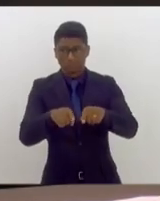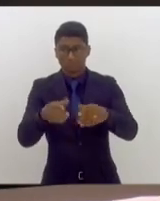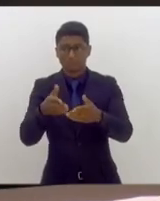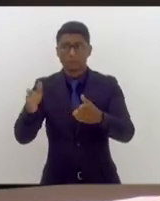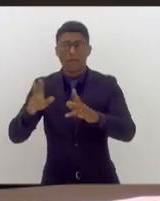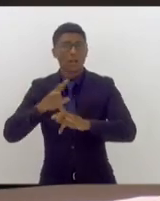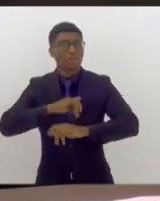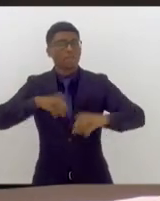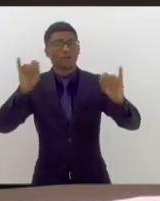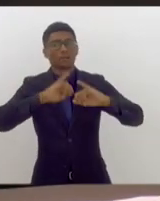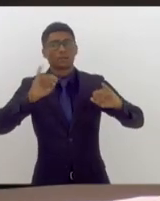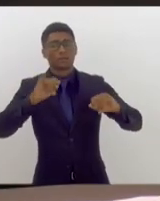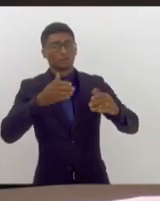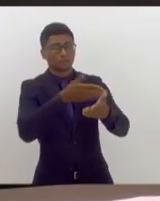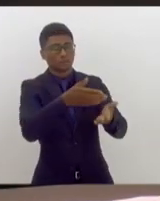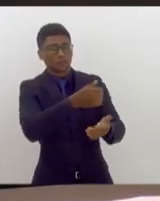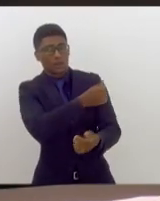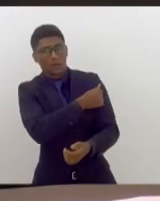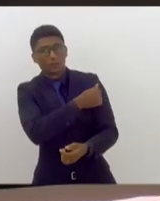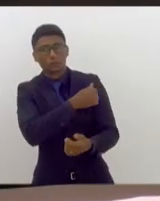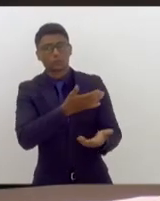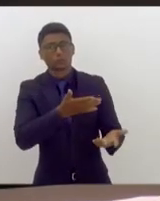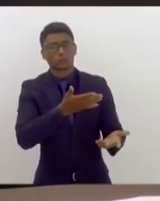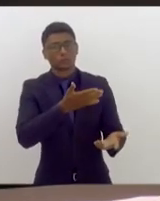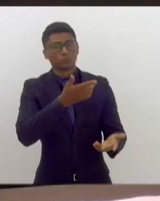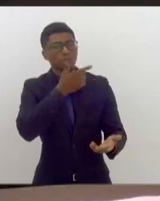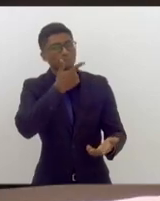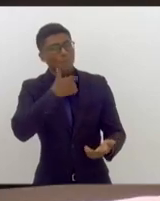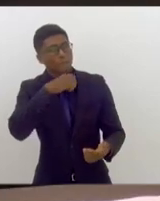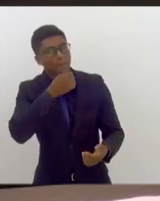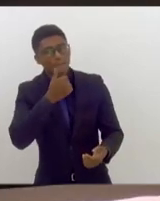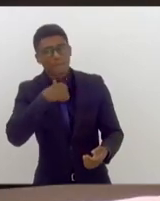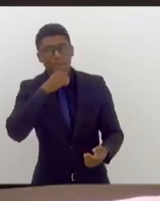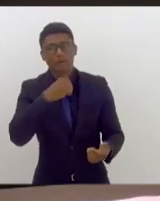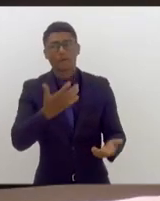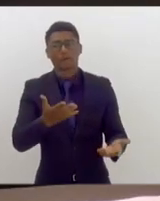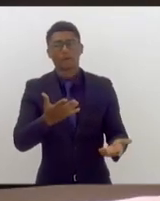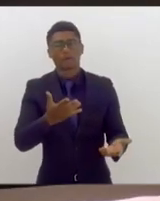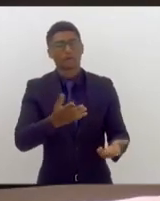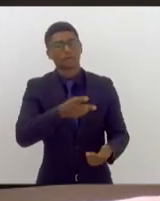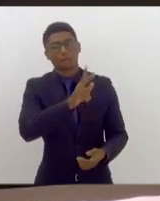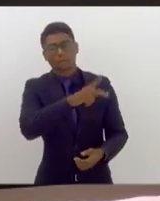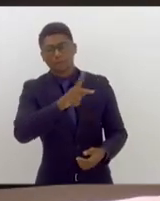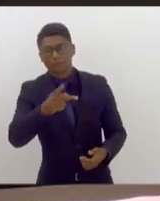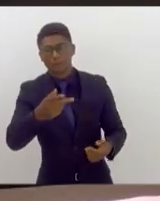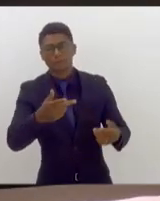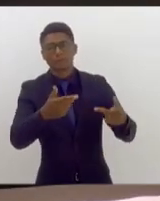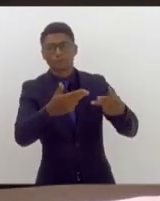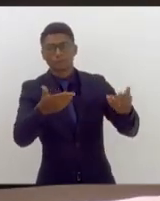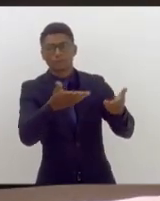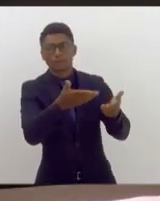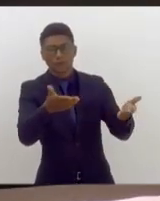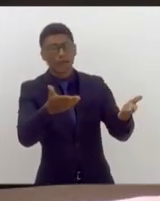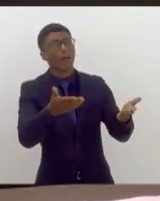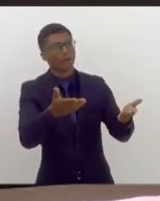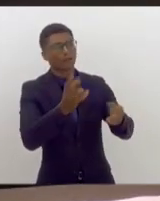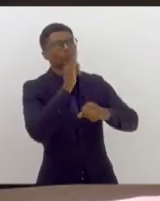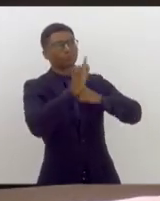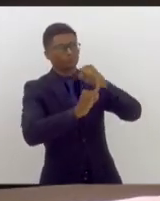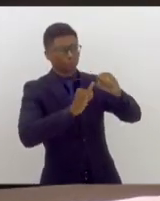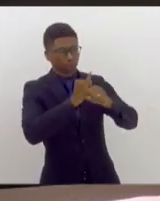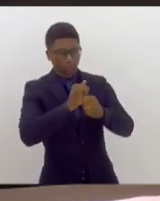pais, alunos, professores tivessem esse acesso através do uso de tablets,